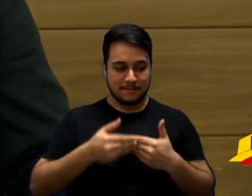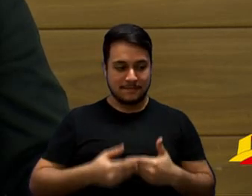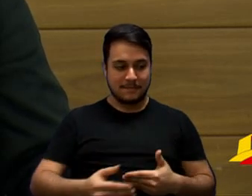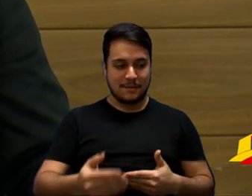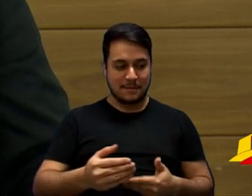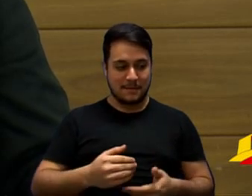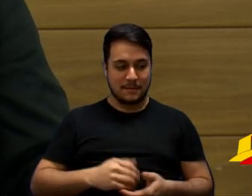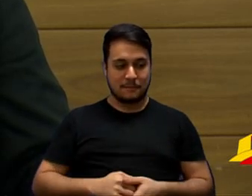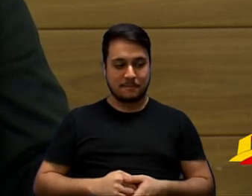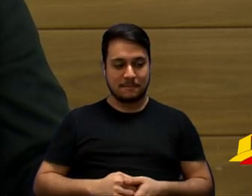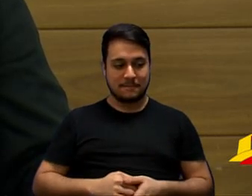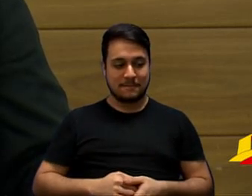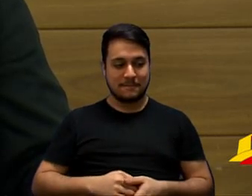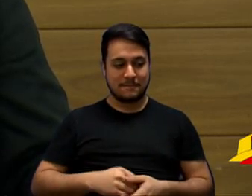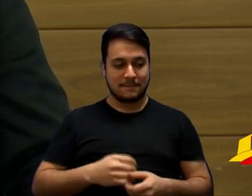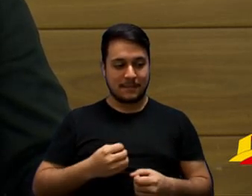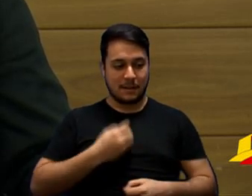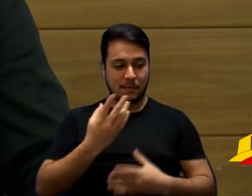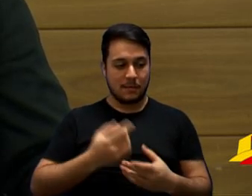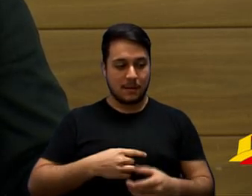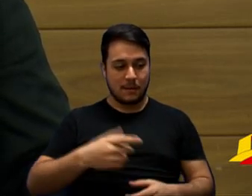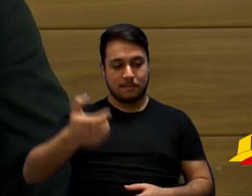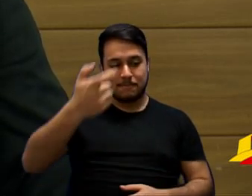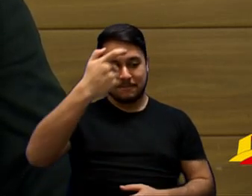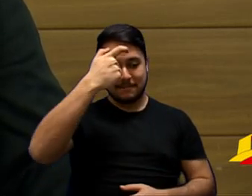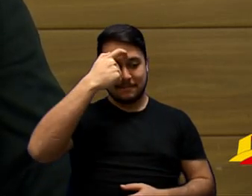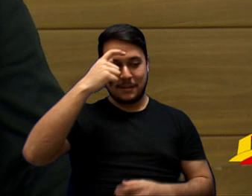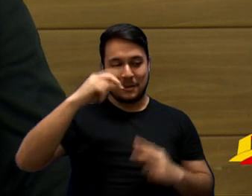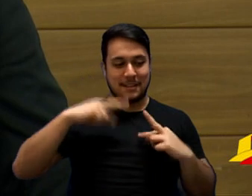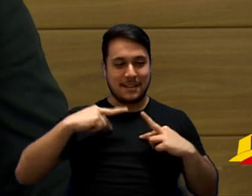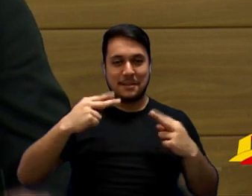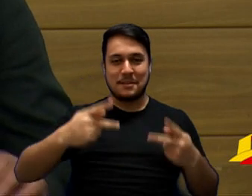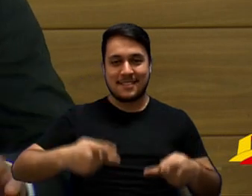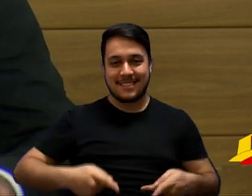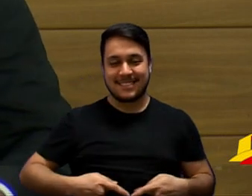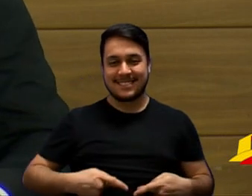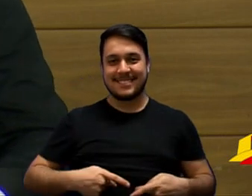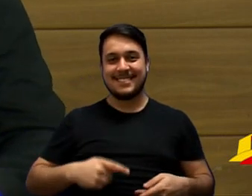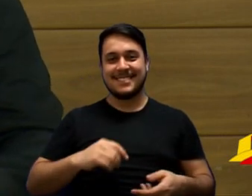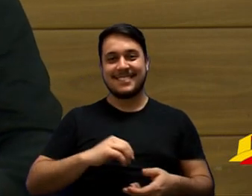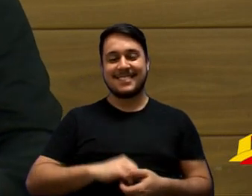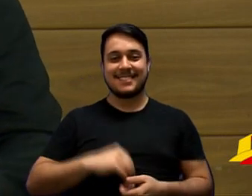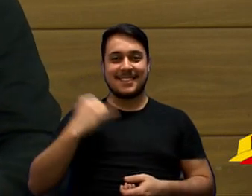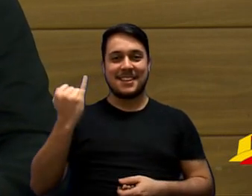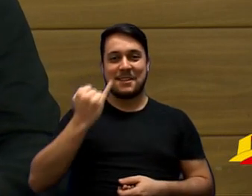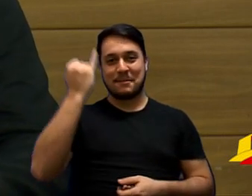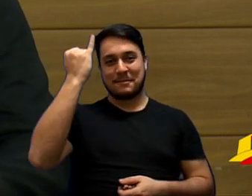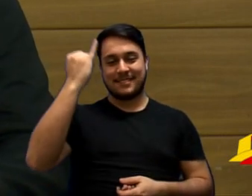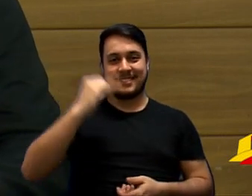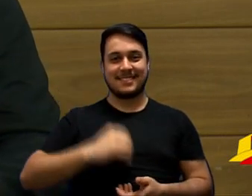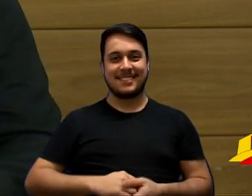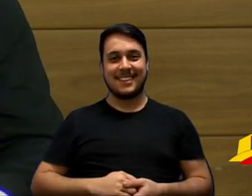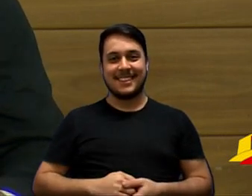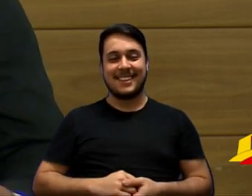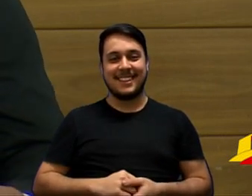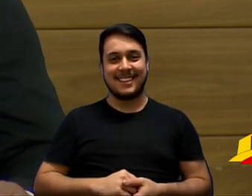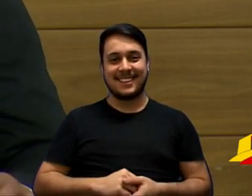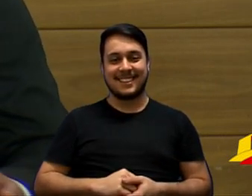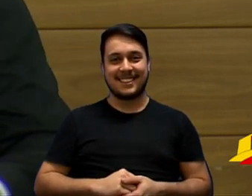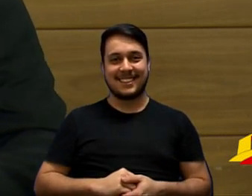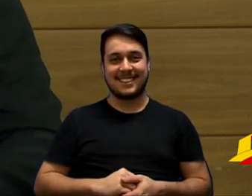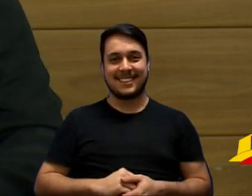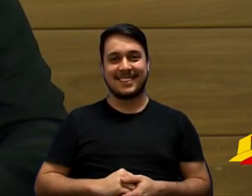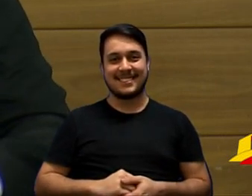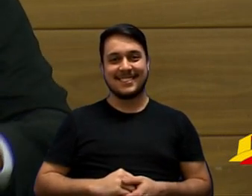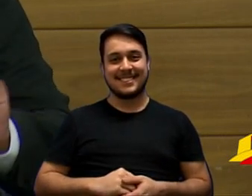momento mesmo dado consciência humana de que talvez algumas coisas talvez passe porque não é importante né passei porque talvez não seja